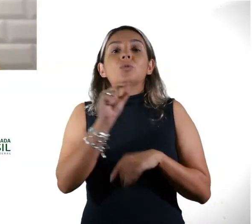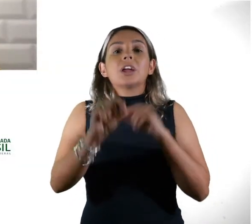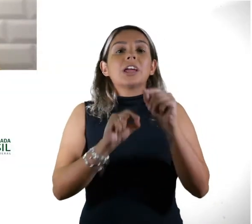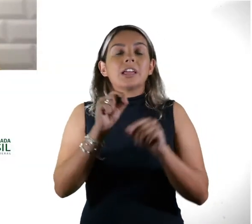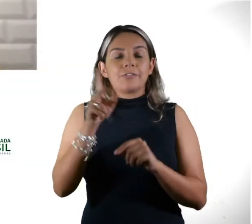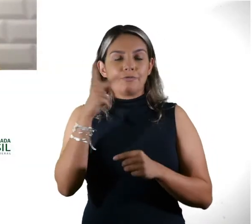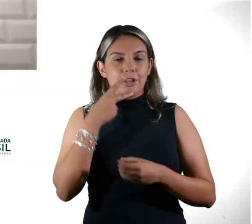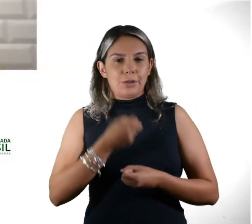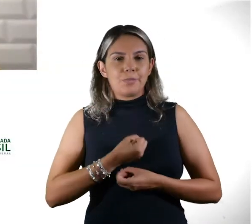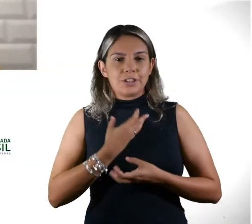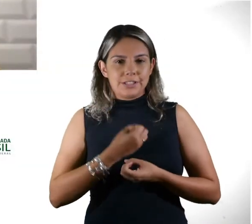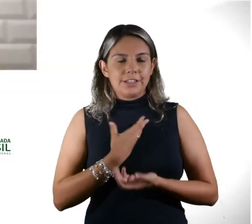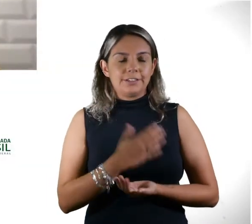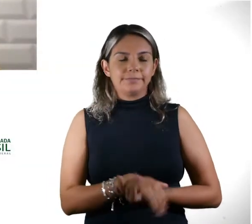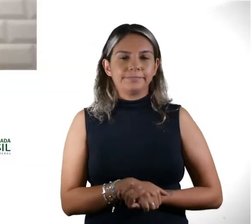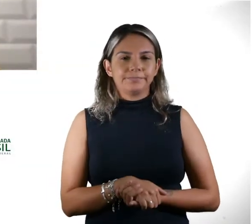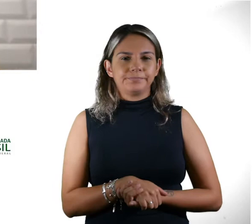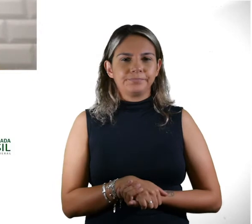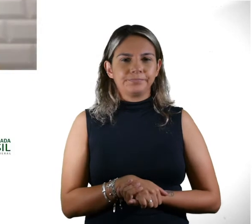Na poesia?